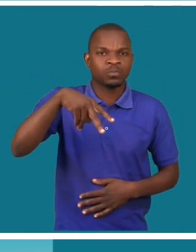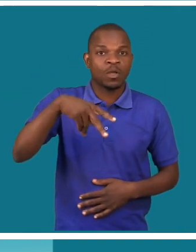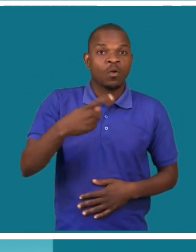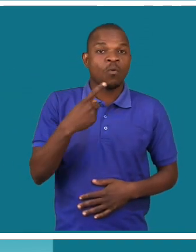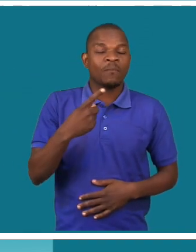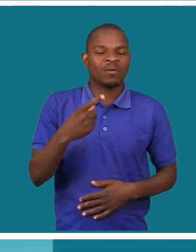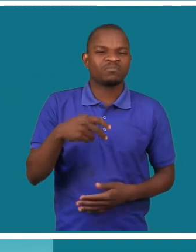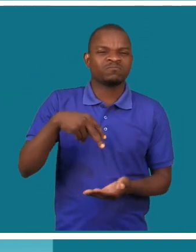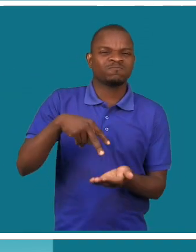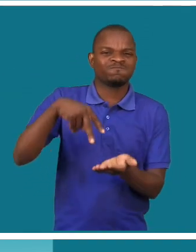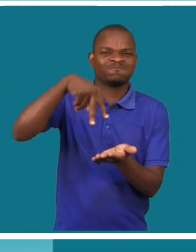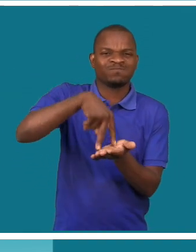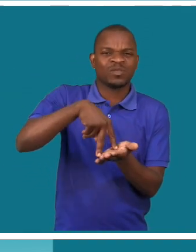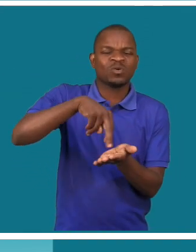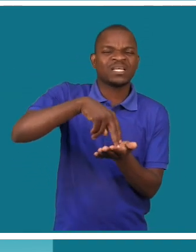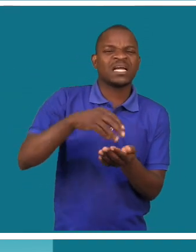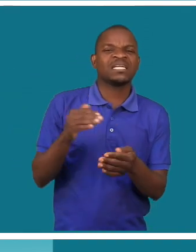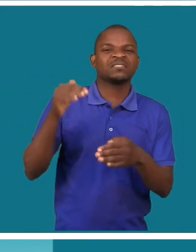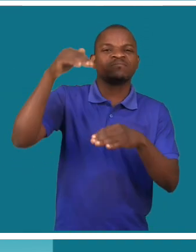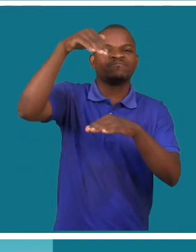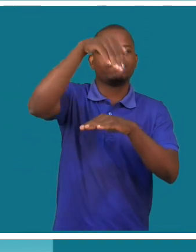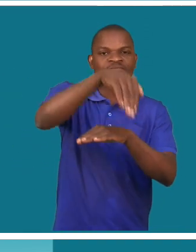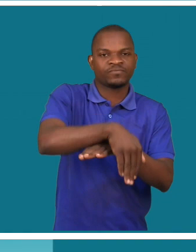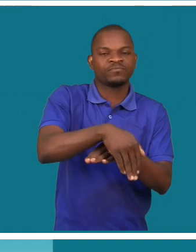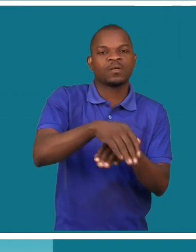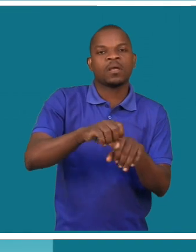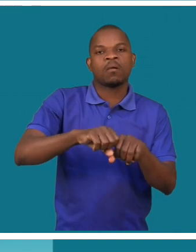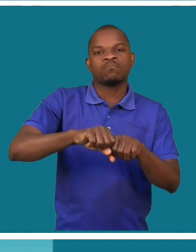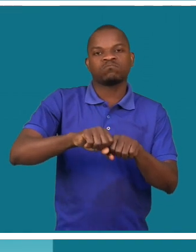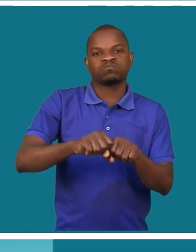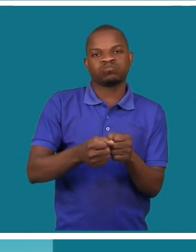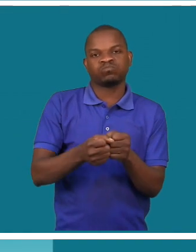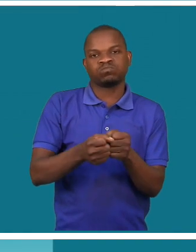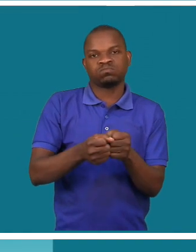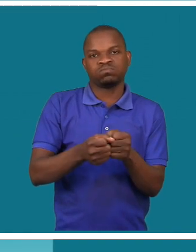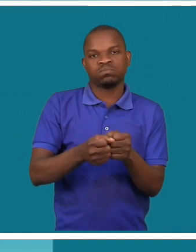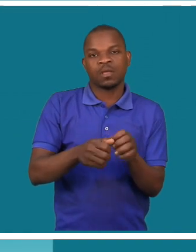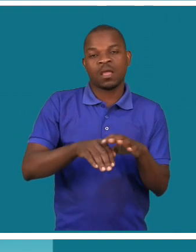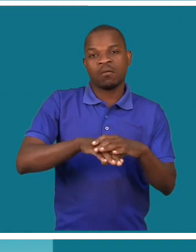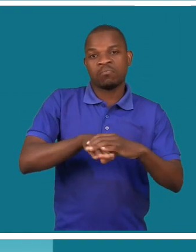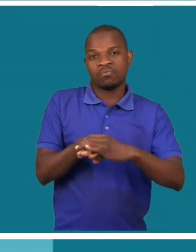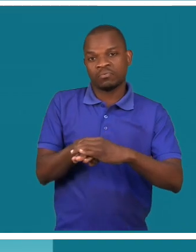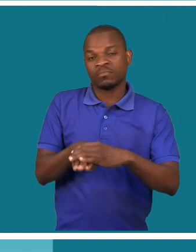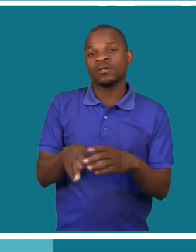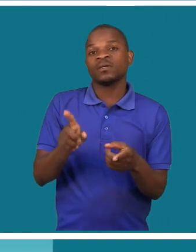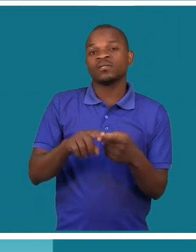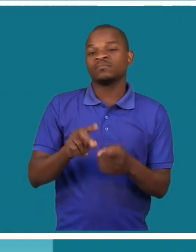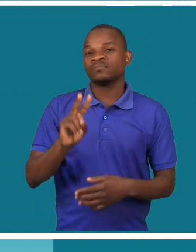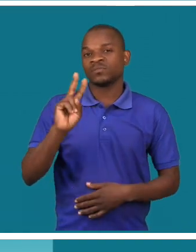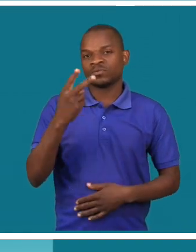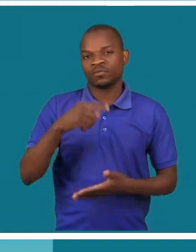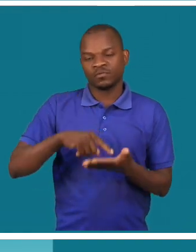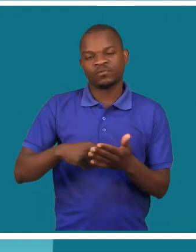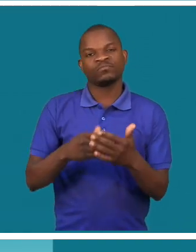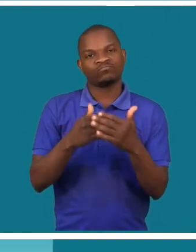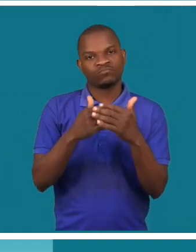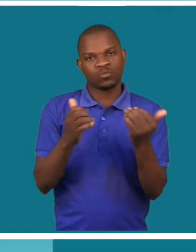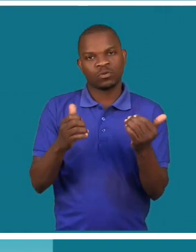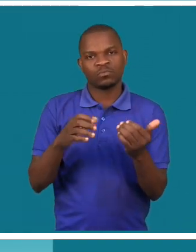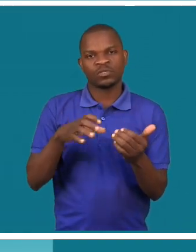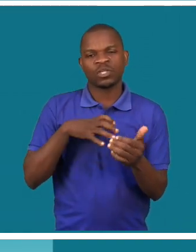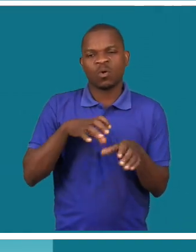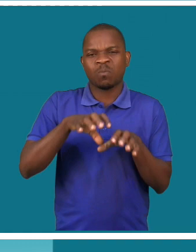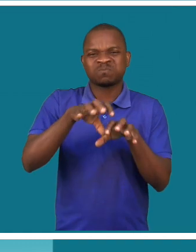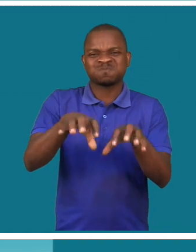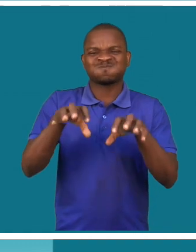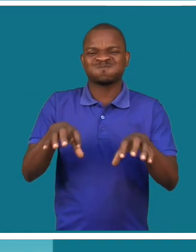pé ficou do outro lado e acabei entrando numa vala e torci o pé. E da segunda vez foi mesmo no passeio onde estava cheio